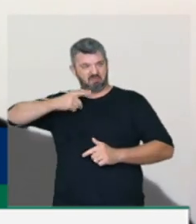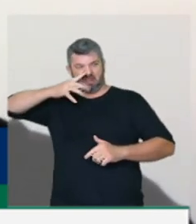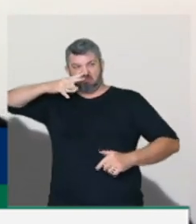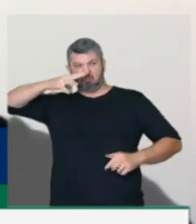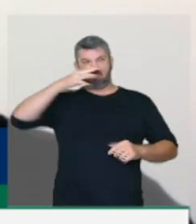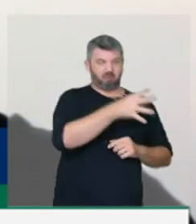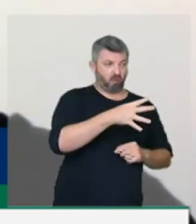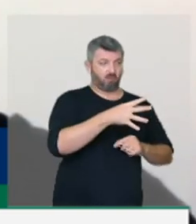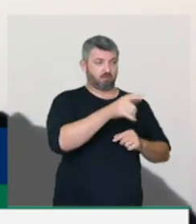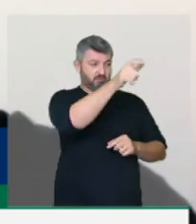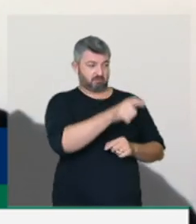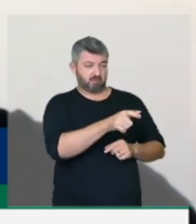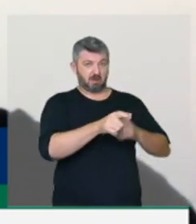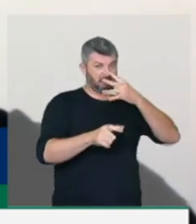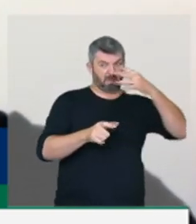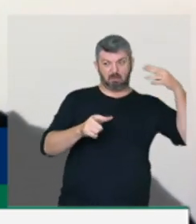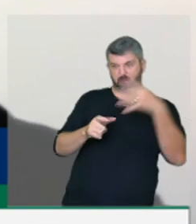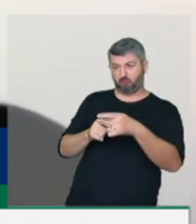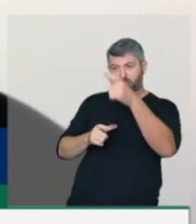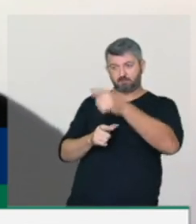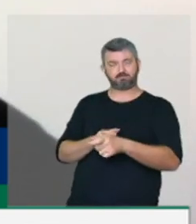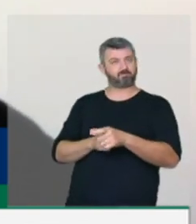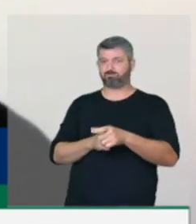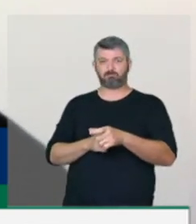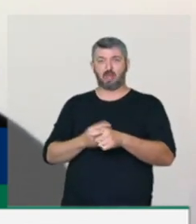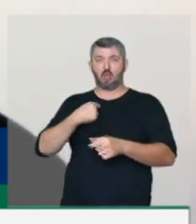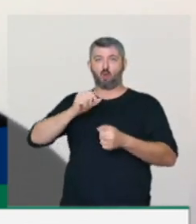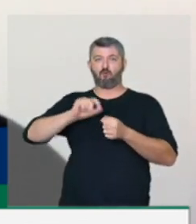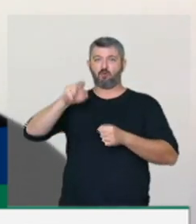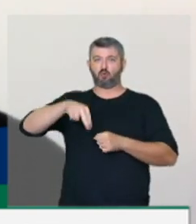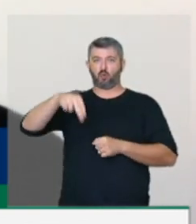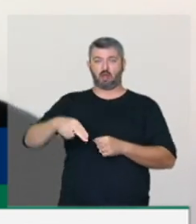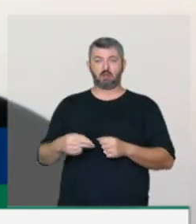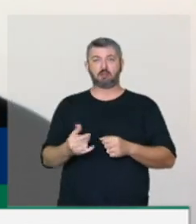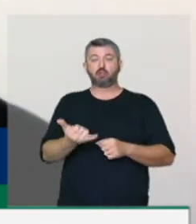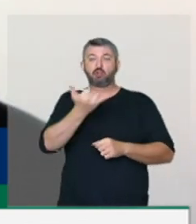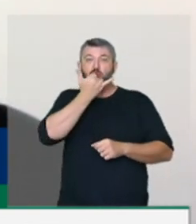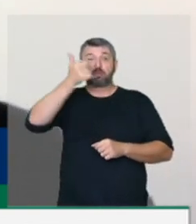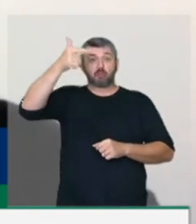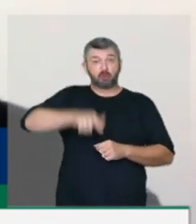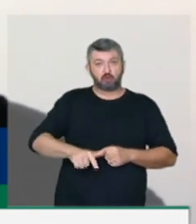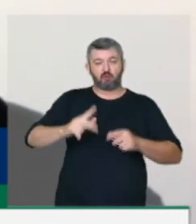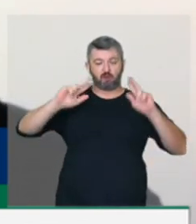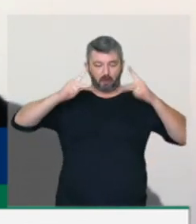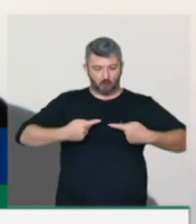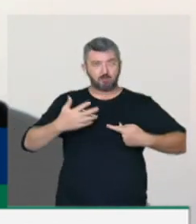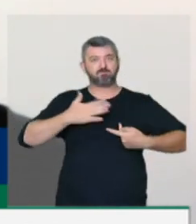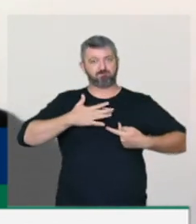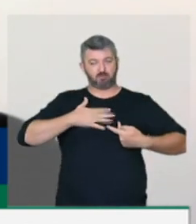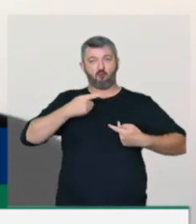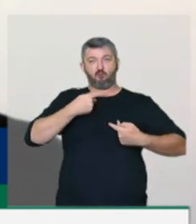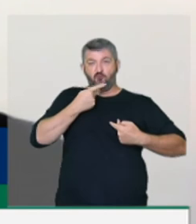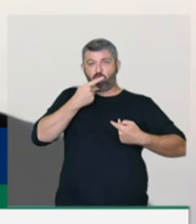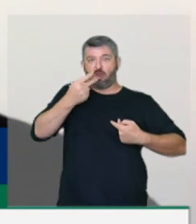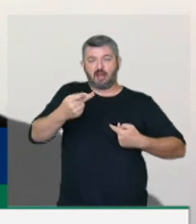fiz. Mais uma vez eu peço desculpas pela minha fala, reconhecendo e reconheci